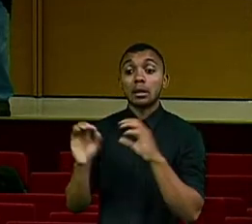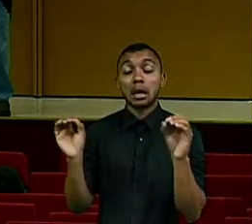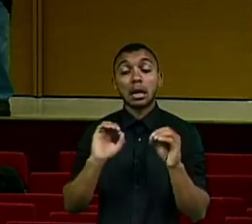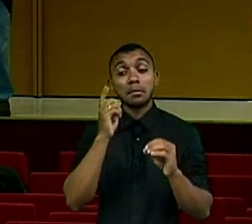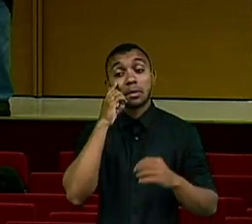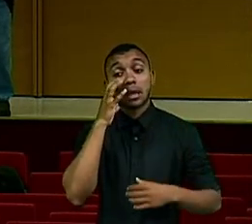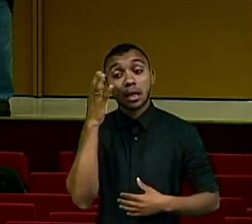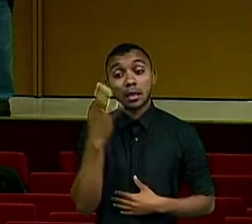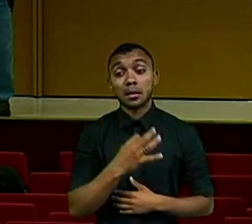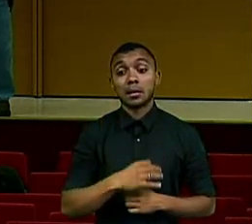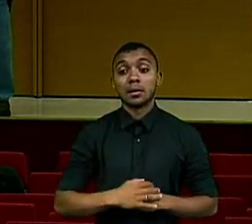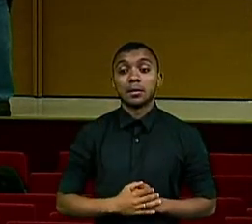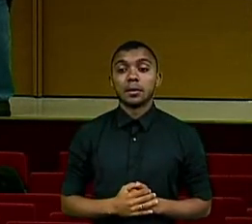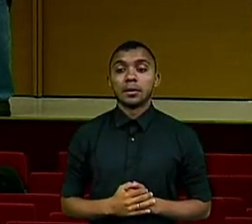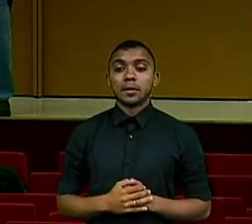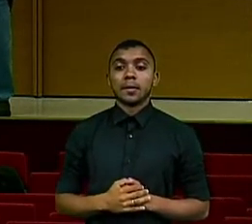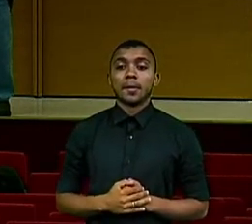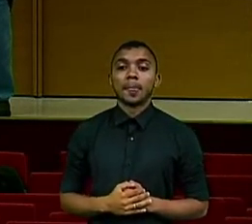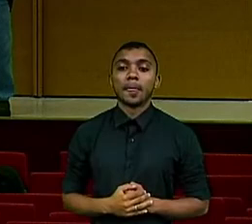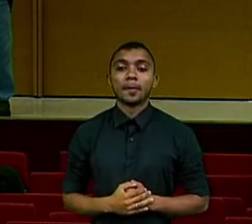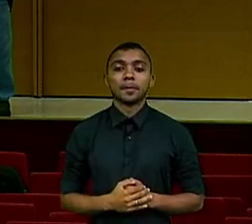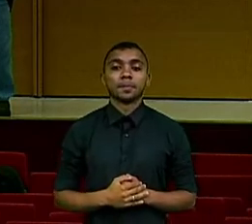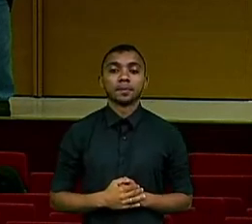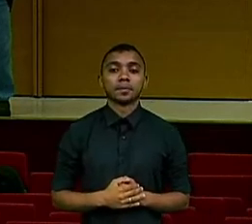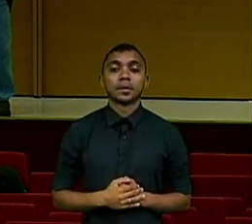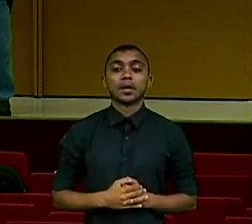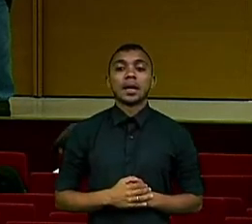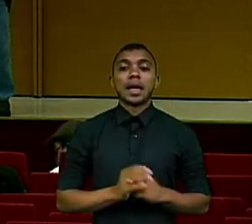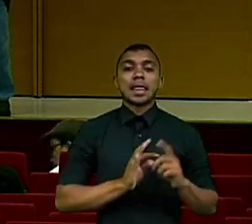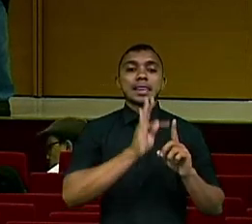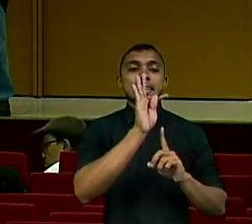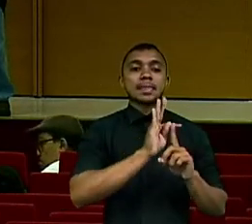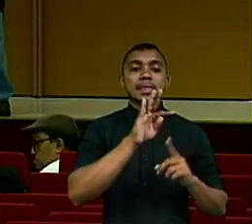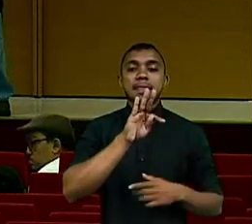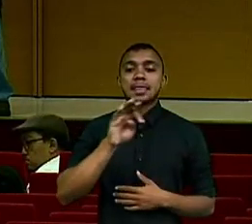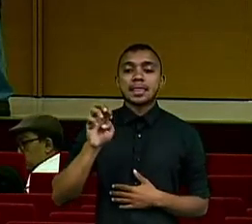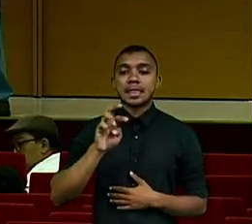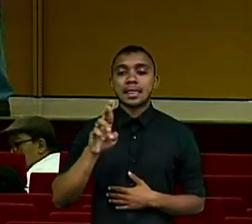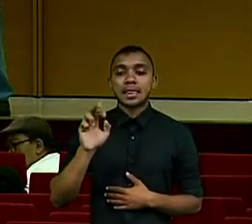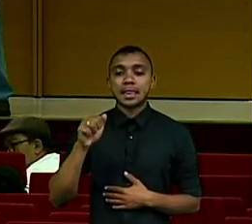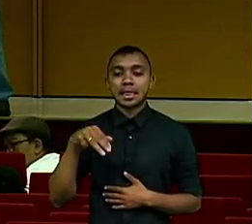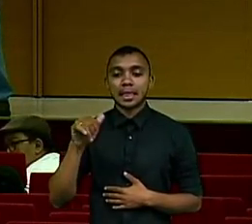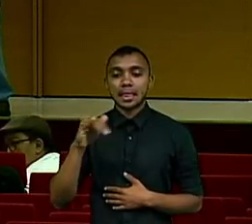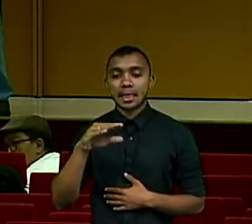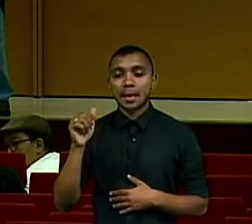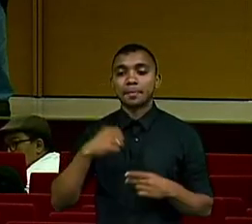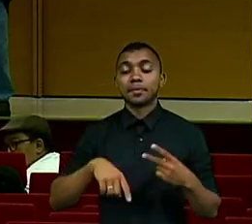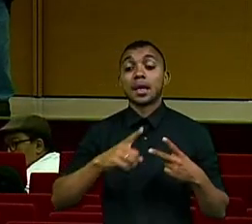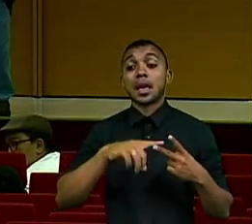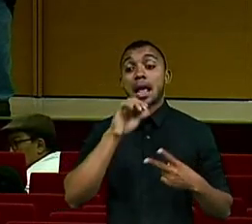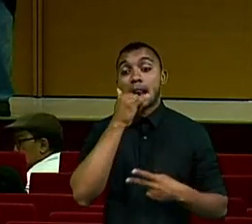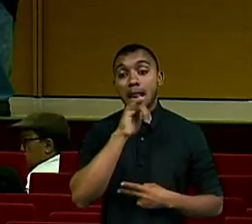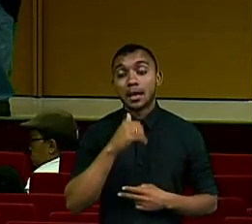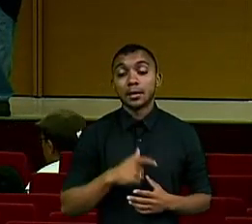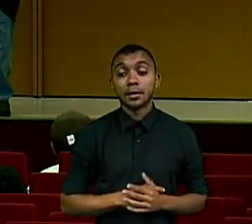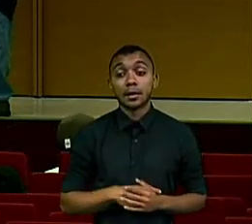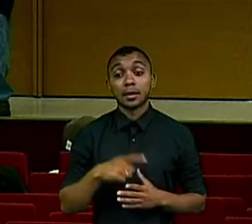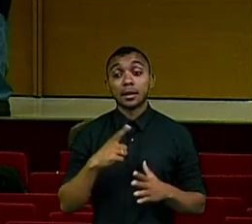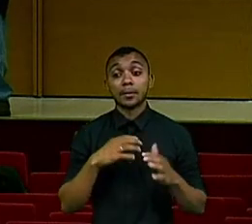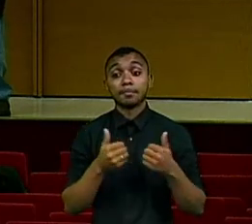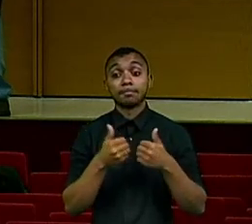para não confundir condutibilidade térmica com condutibilidade elétrica são coisas